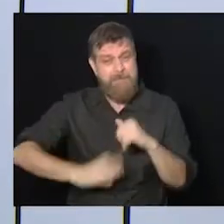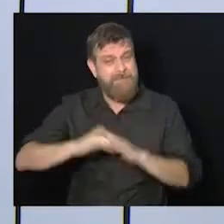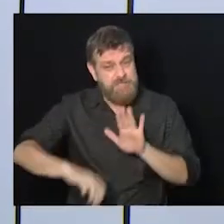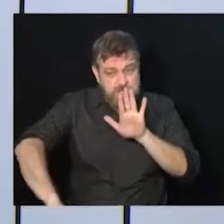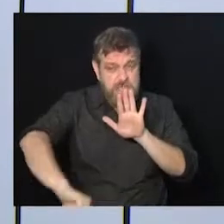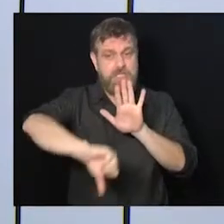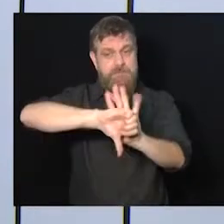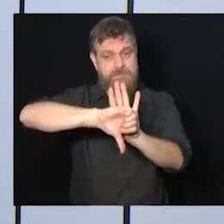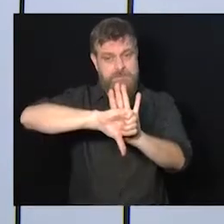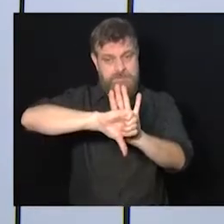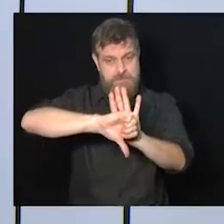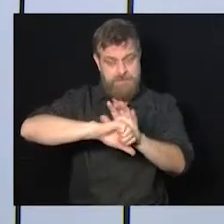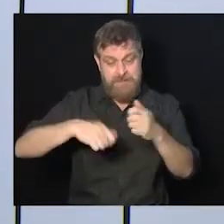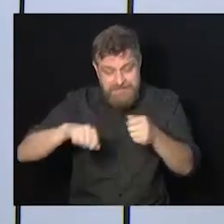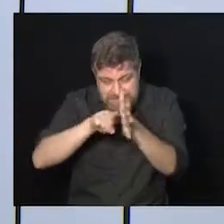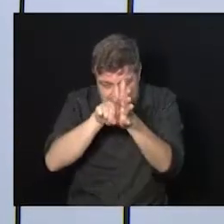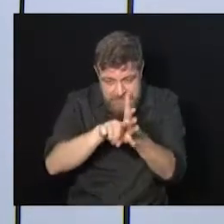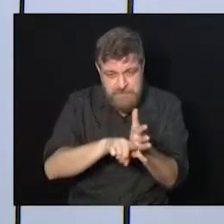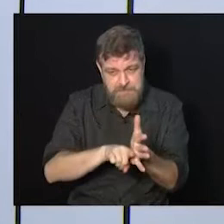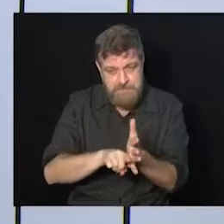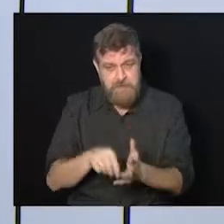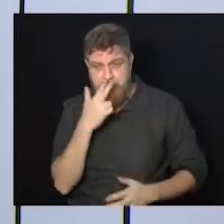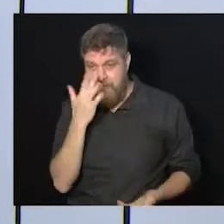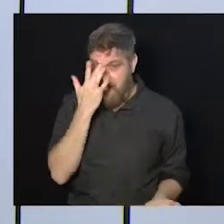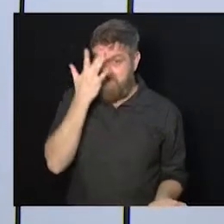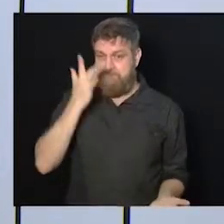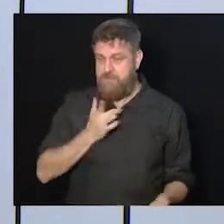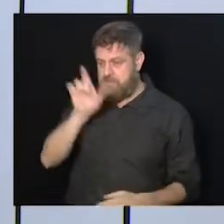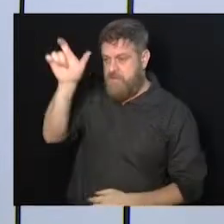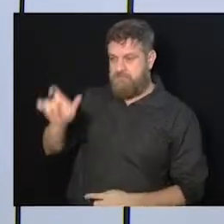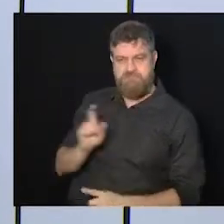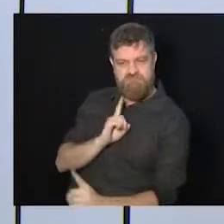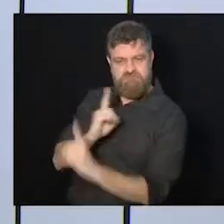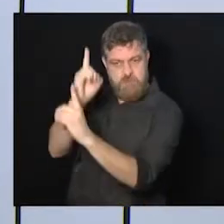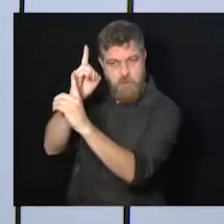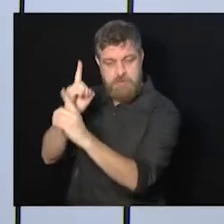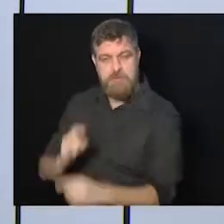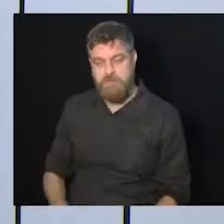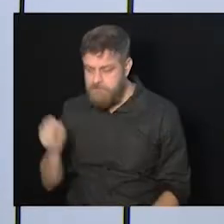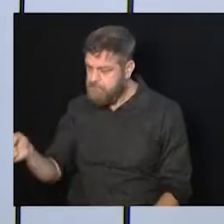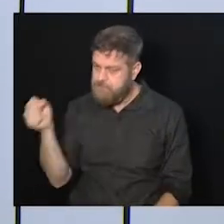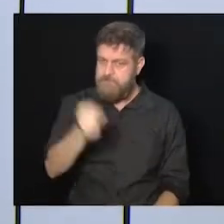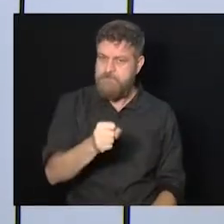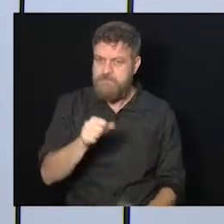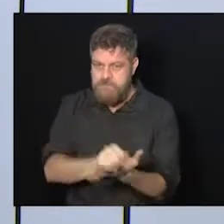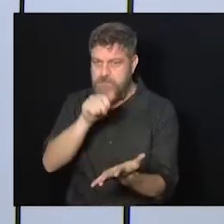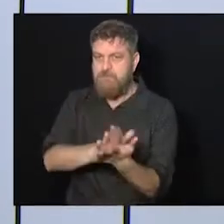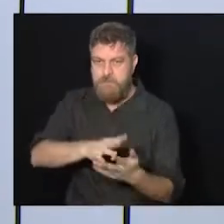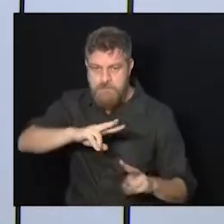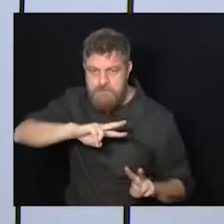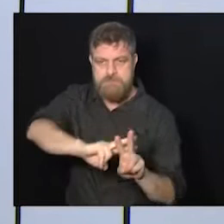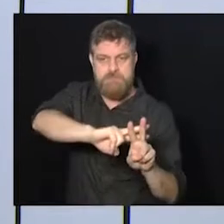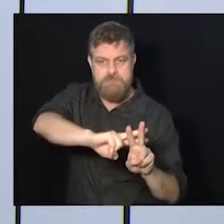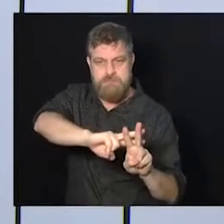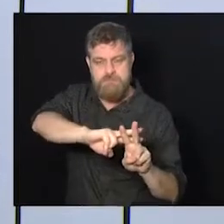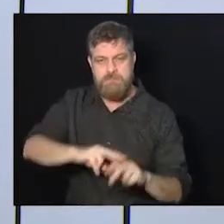elas precisam ser investigadas. Eu acho que é fácil encontrar os responsáveis e essas pessoas têm que ser rigorosamente